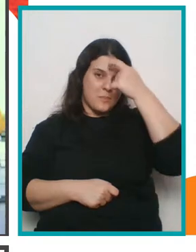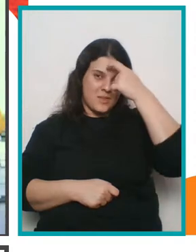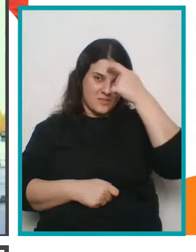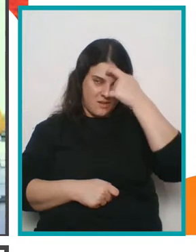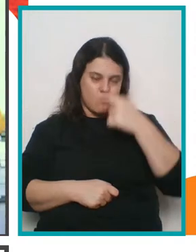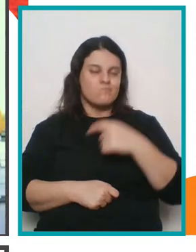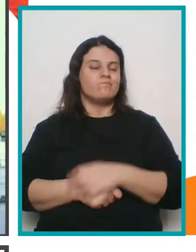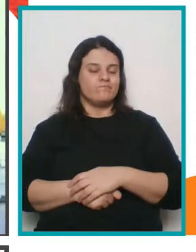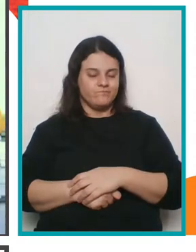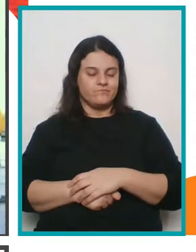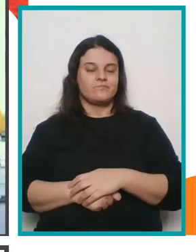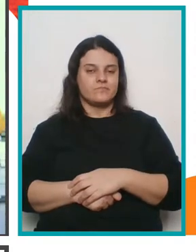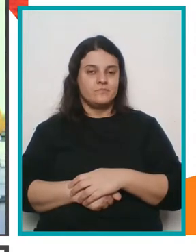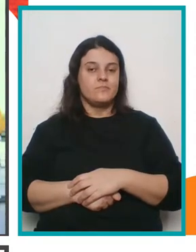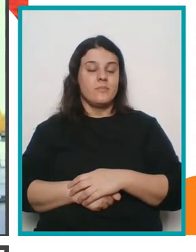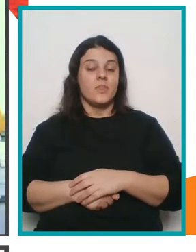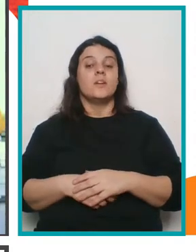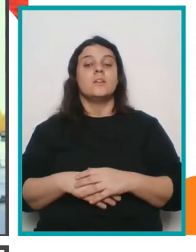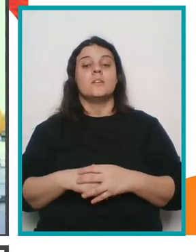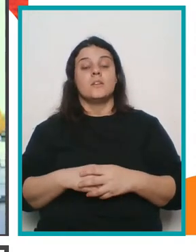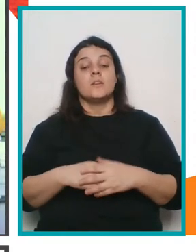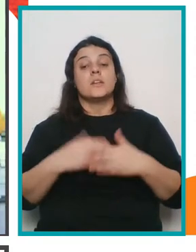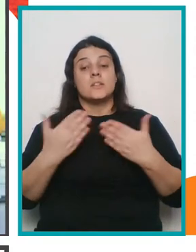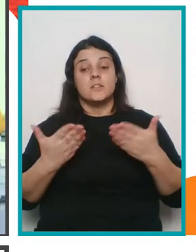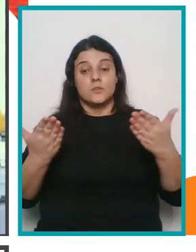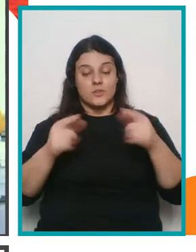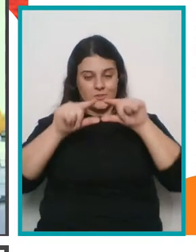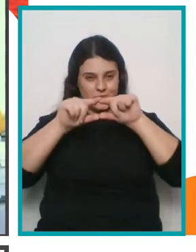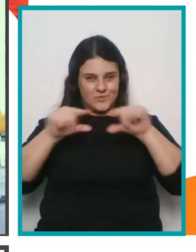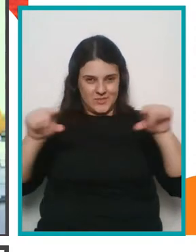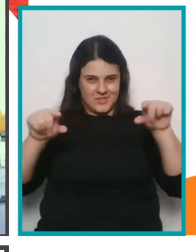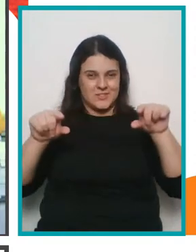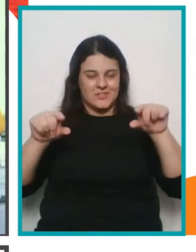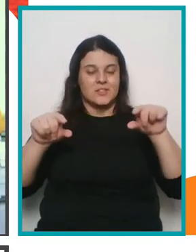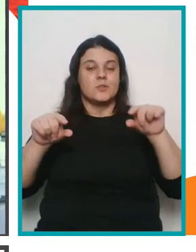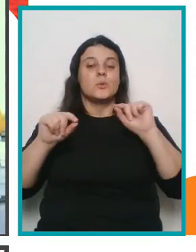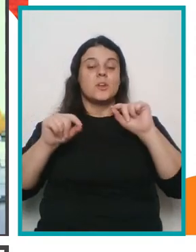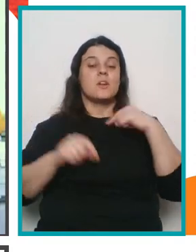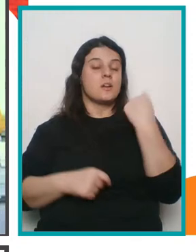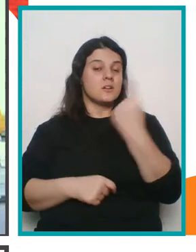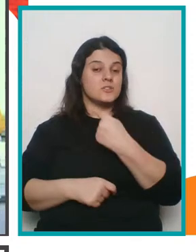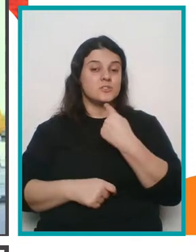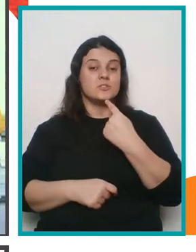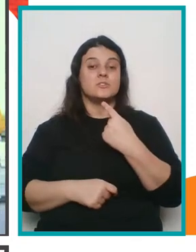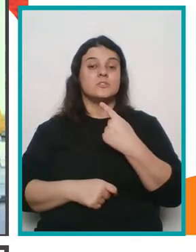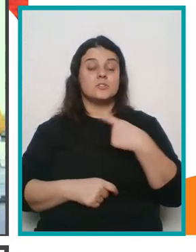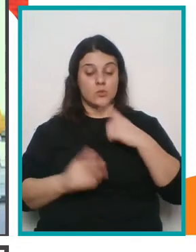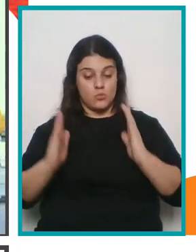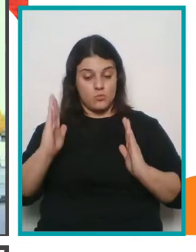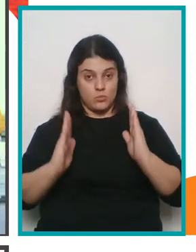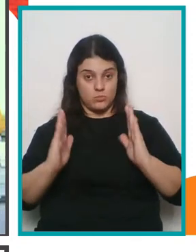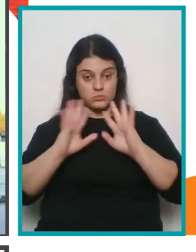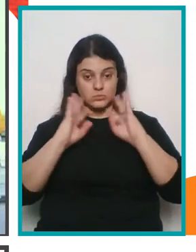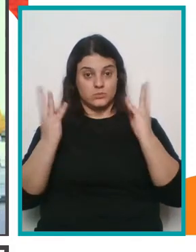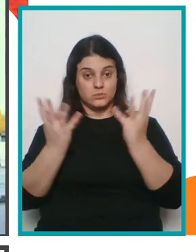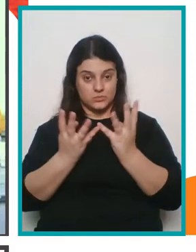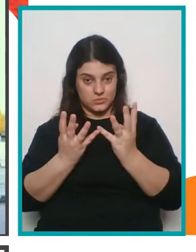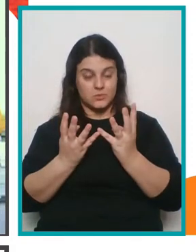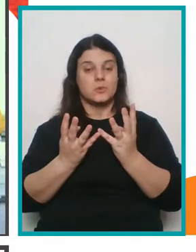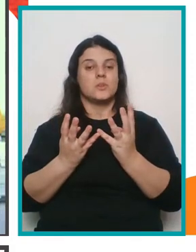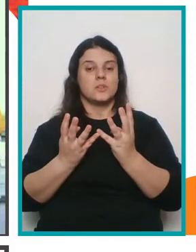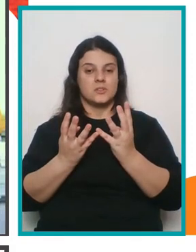quarentena, de isolamento social. É, não, de distanciamento social, mas não isolamento social,